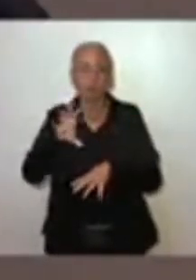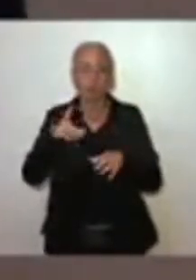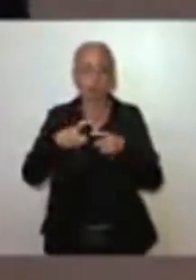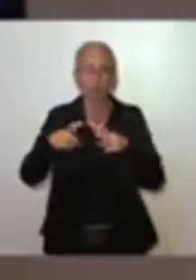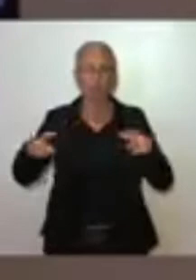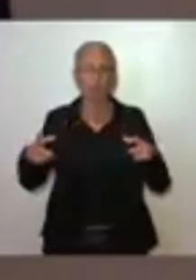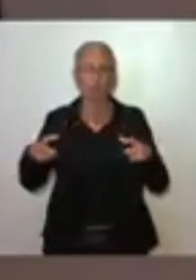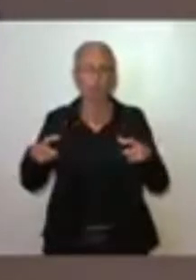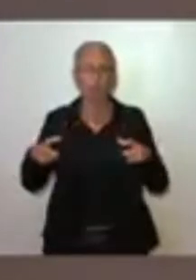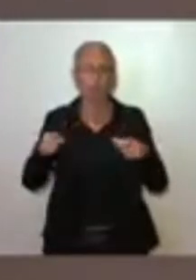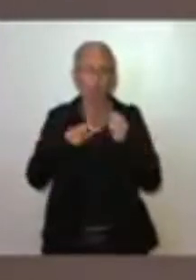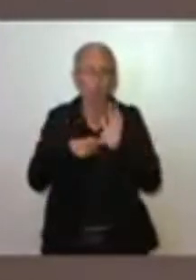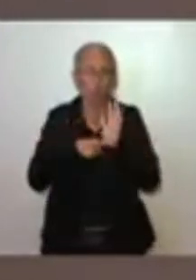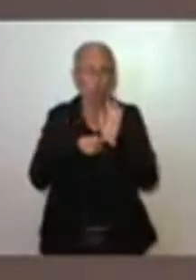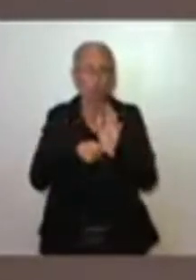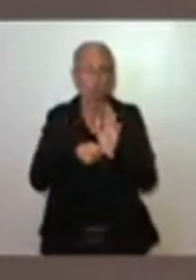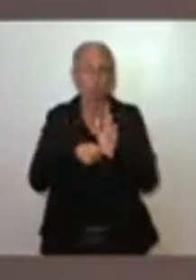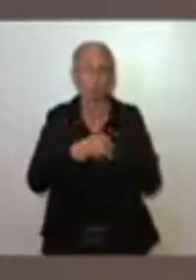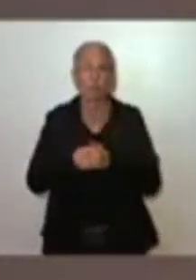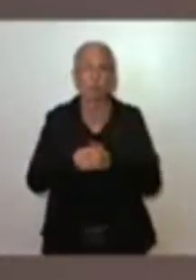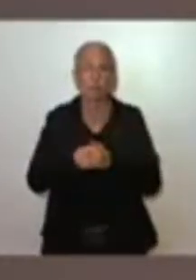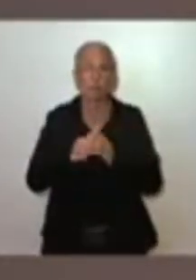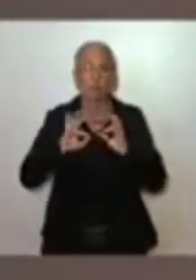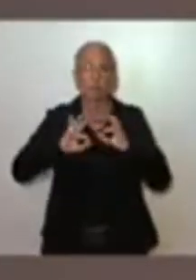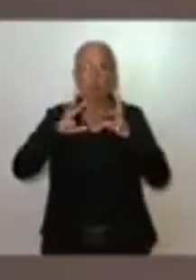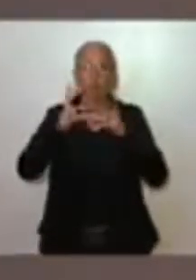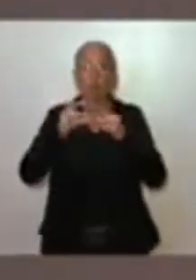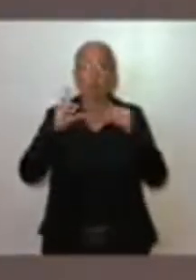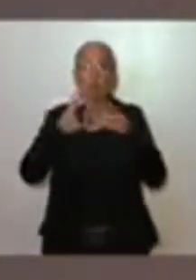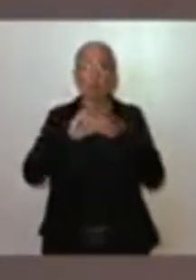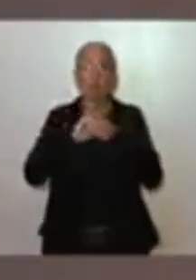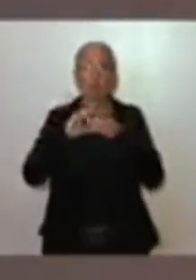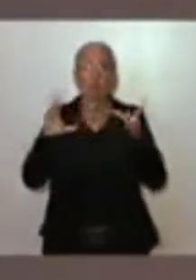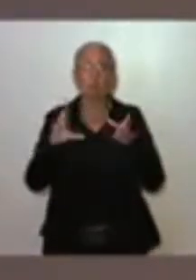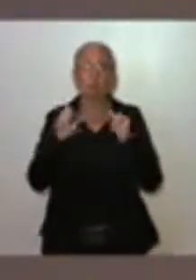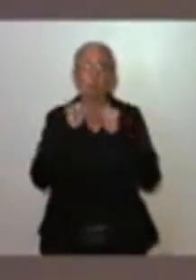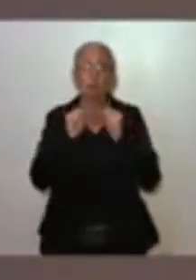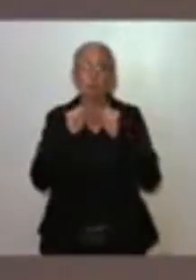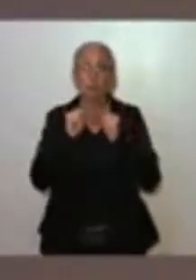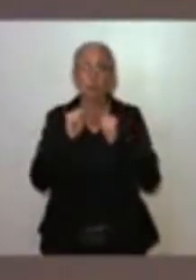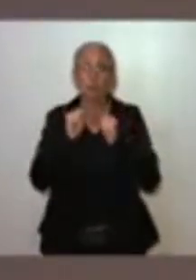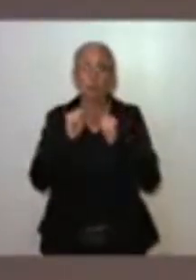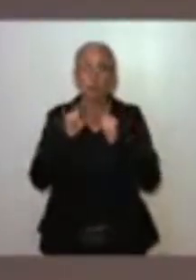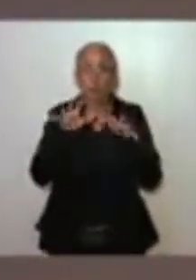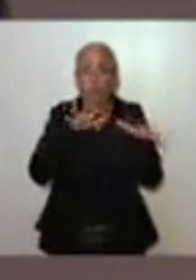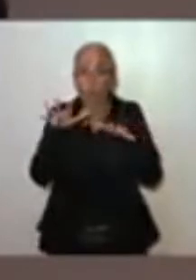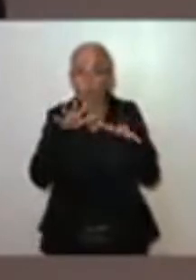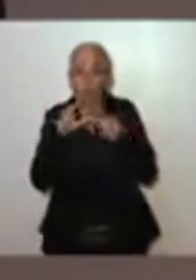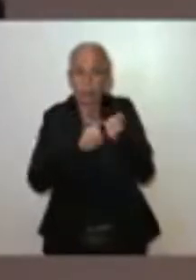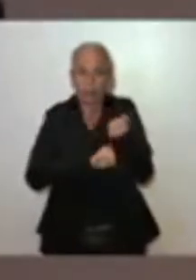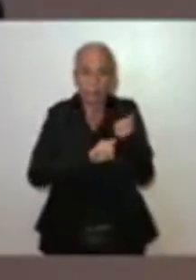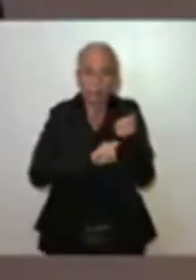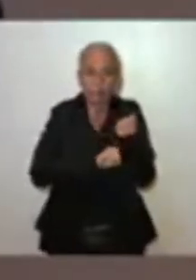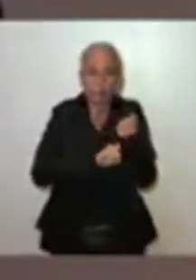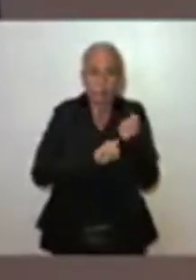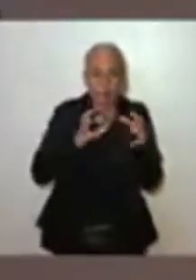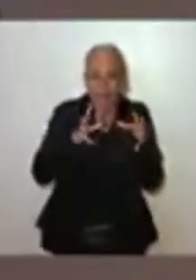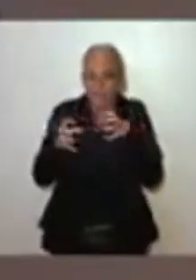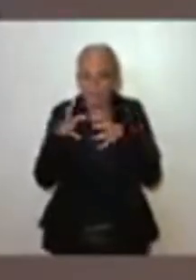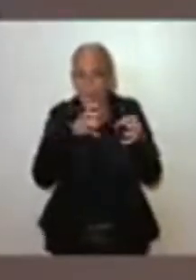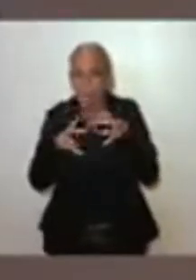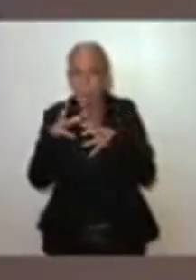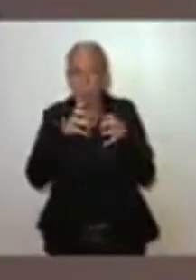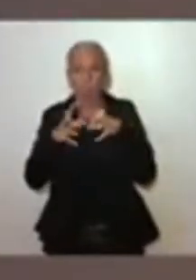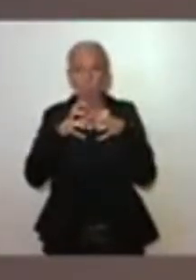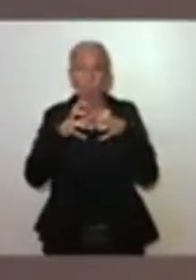maiorias de um modo que em toda a democracia existirá alguma tensão entre quem exerce o poder